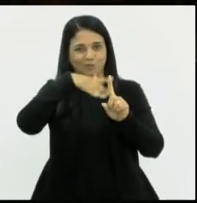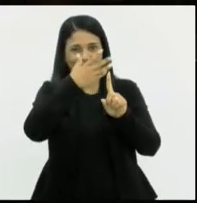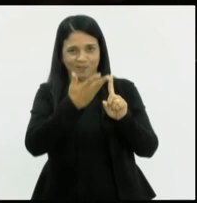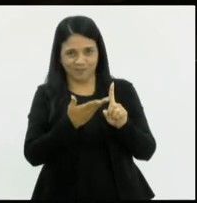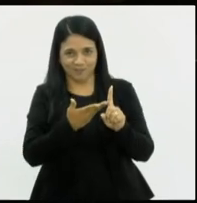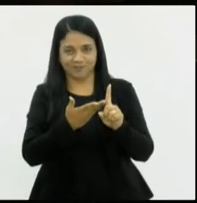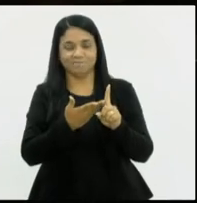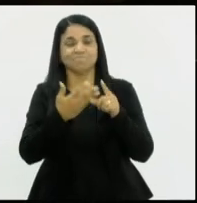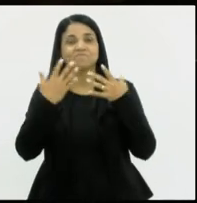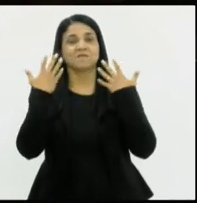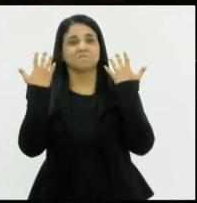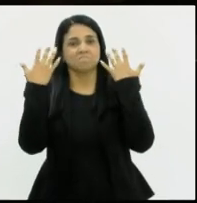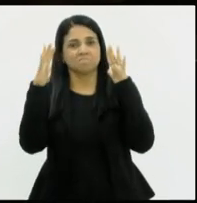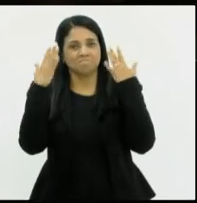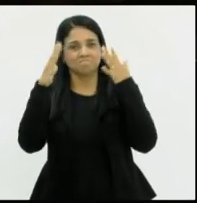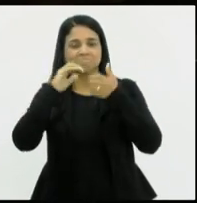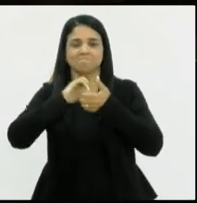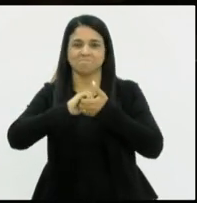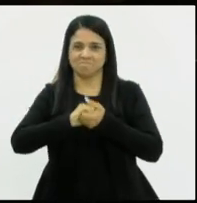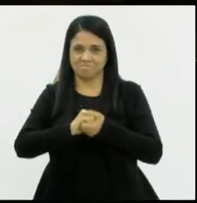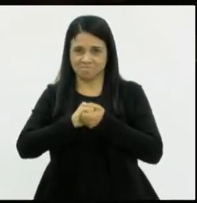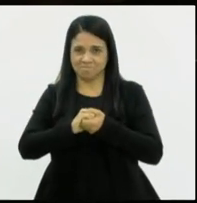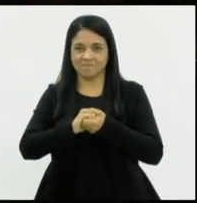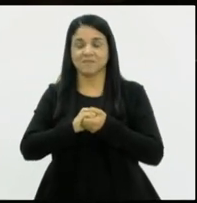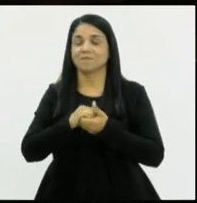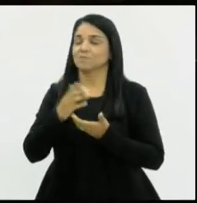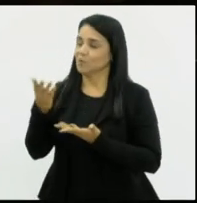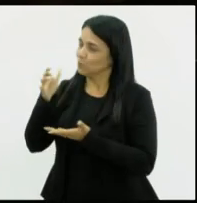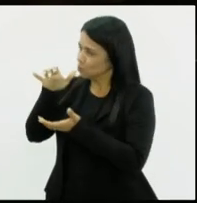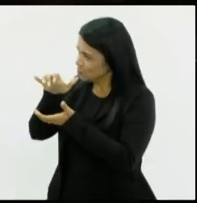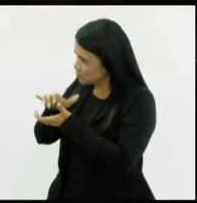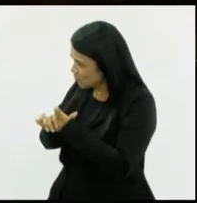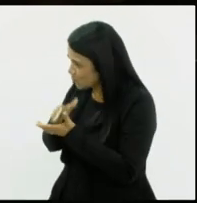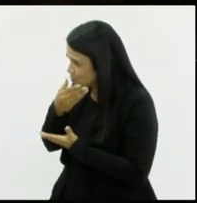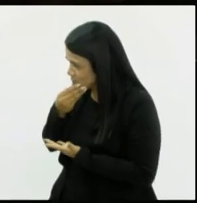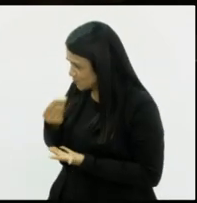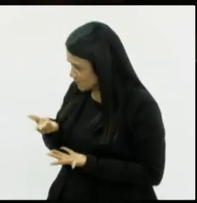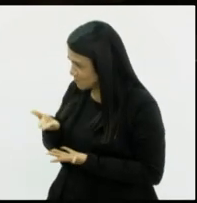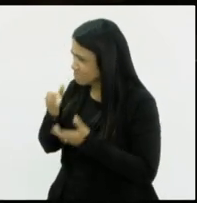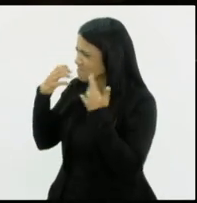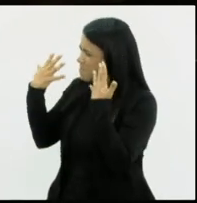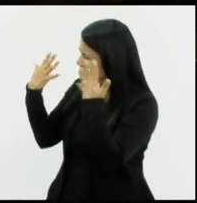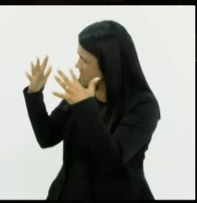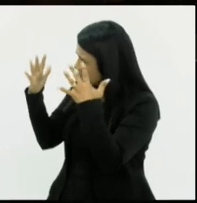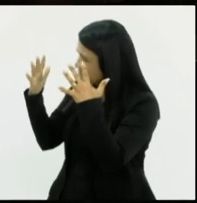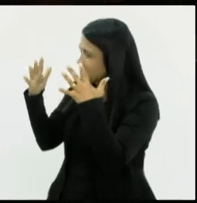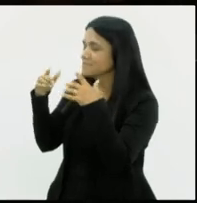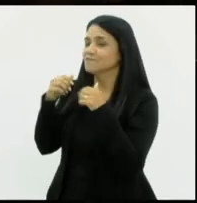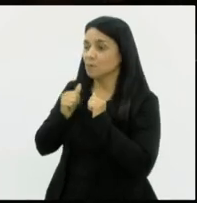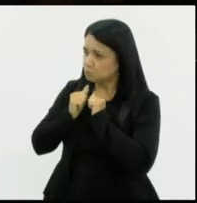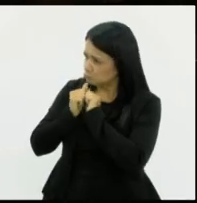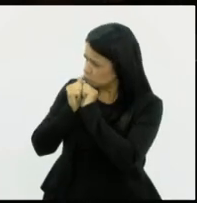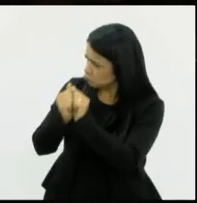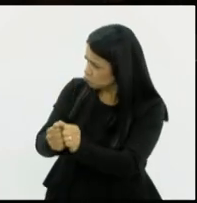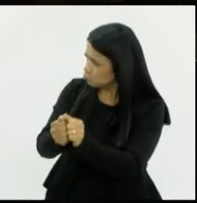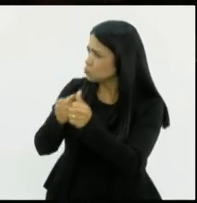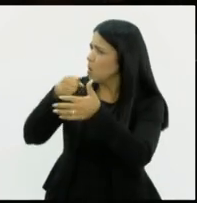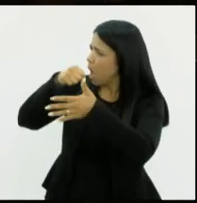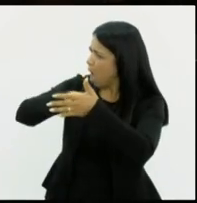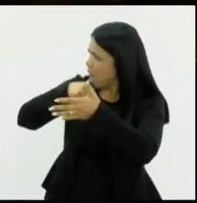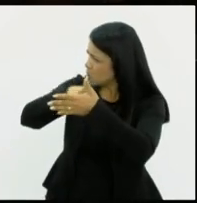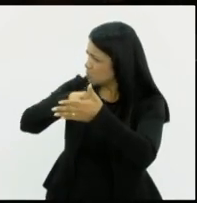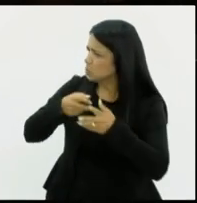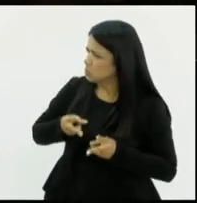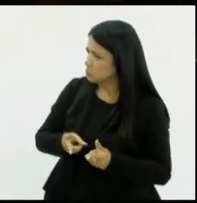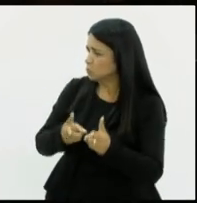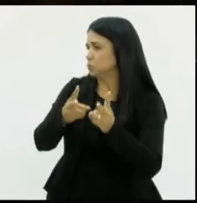Então, parabéns, meu amado esposo, e vamos juntos, porque a luta é muito grande,